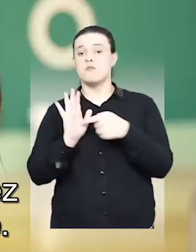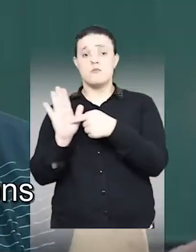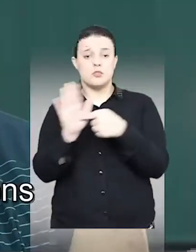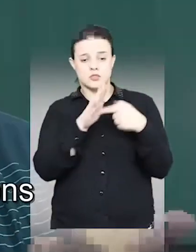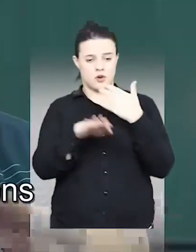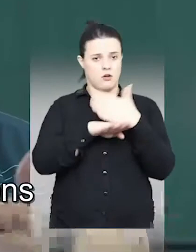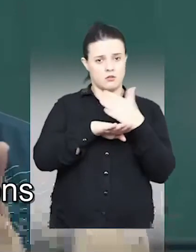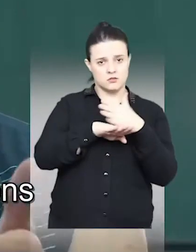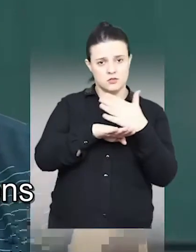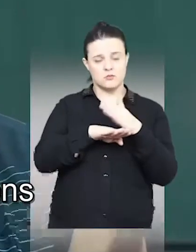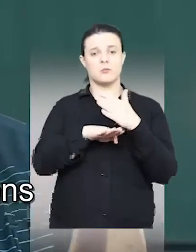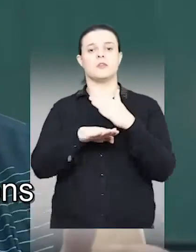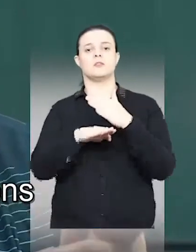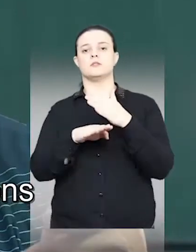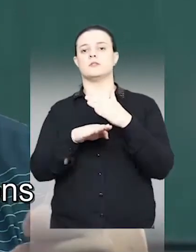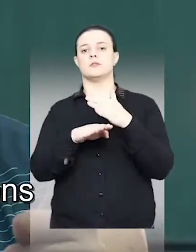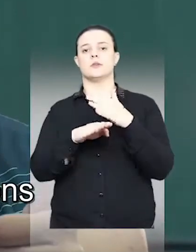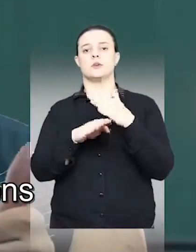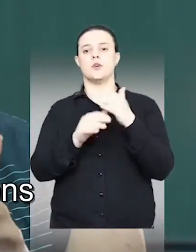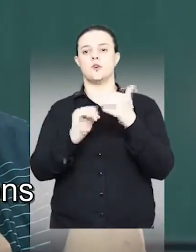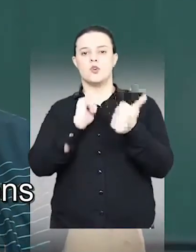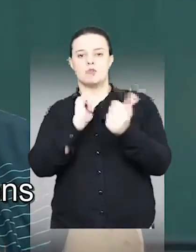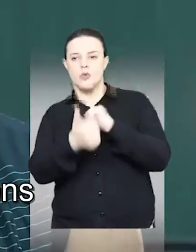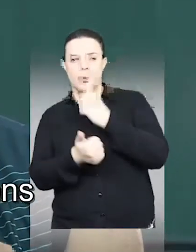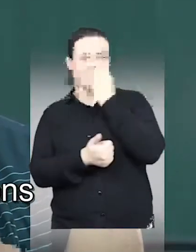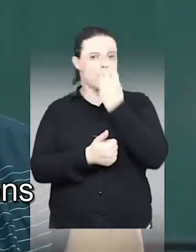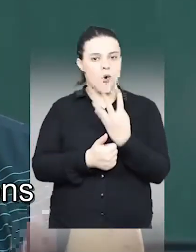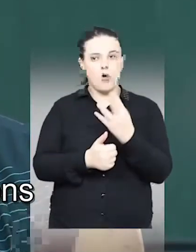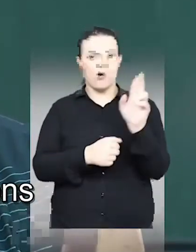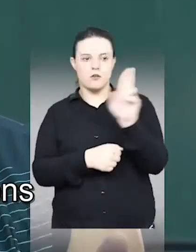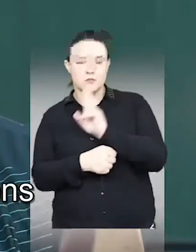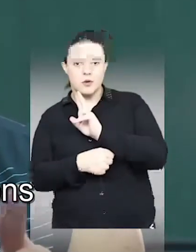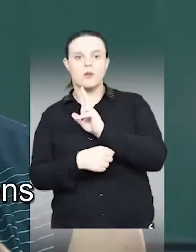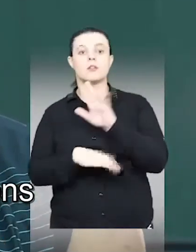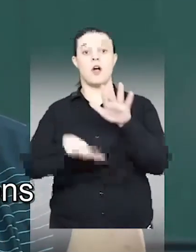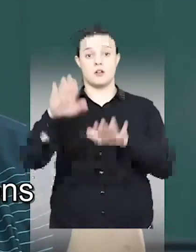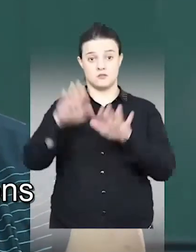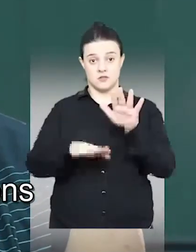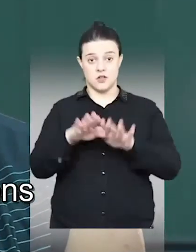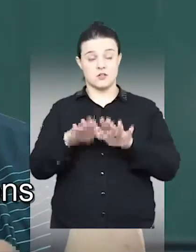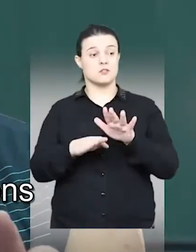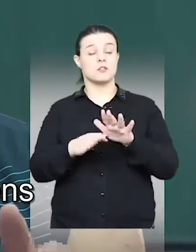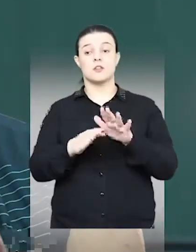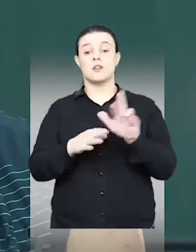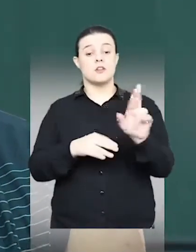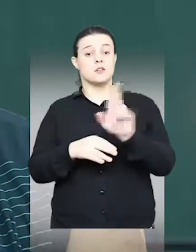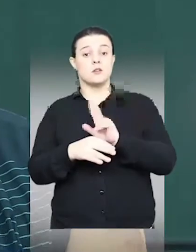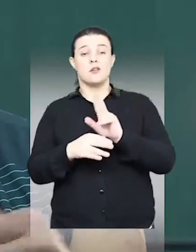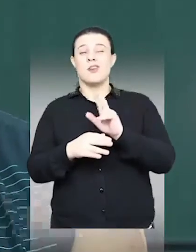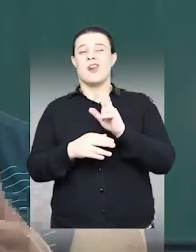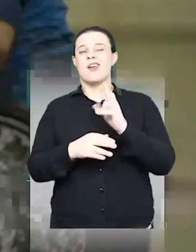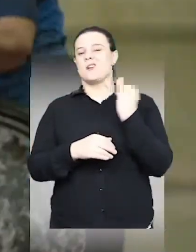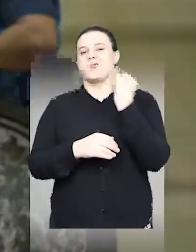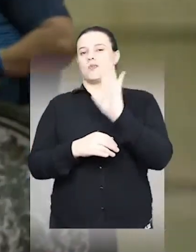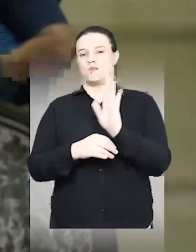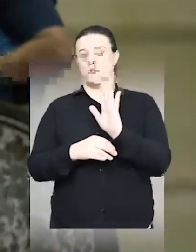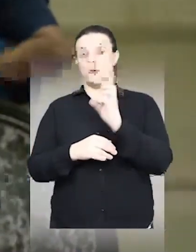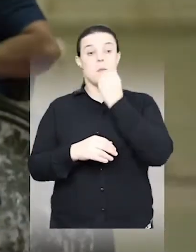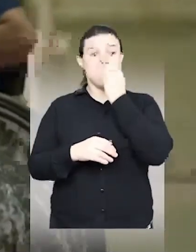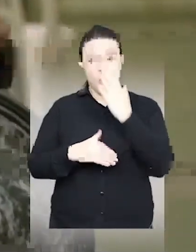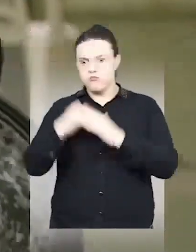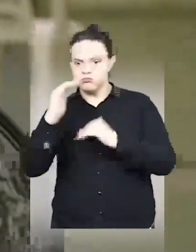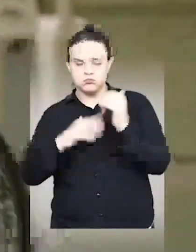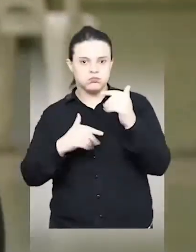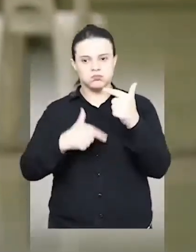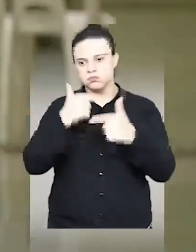paixão. Mostrar com treinamento, com bons jogos, com bons resultados, às vezes o resultado nem interessa tanto,